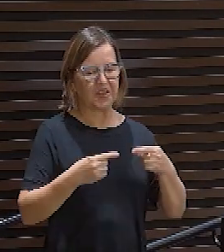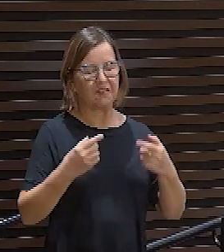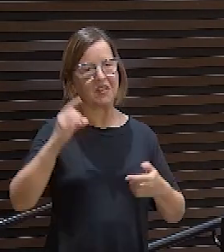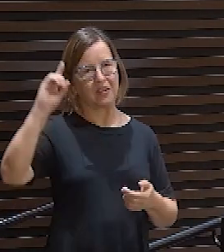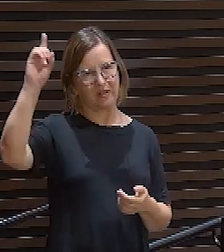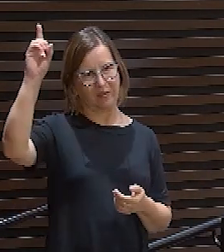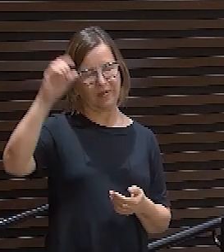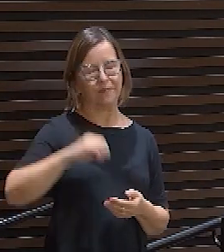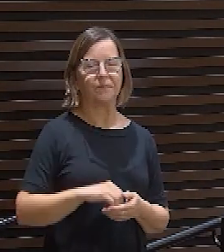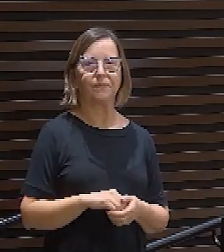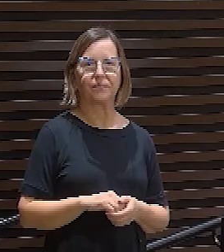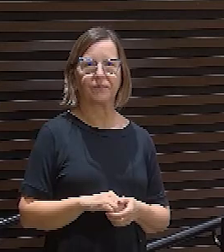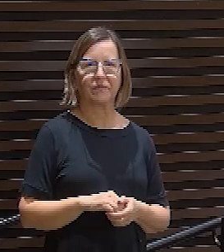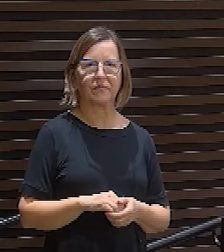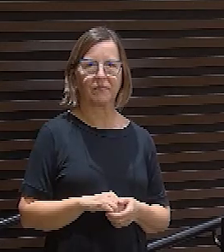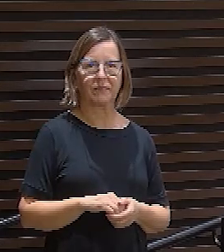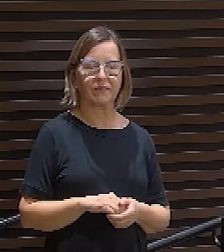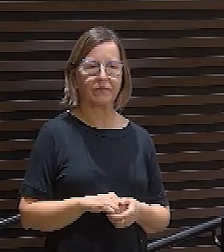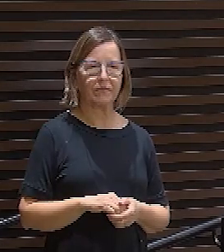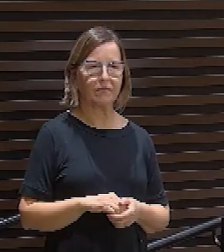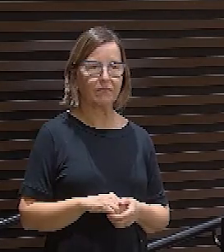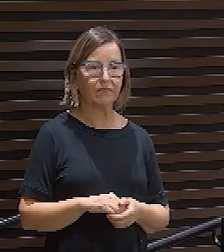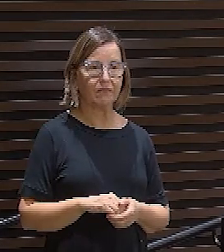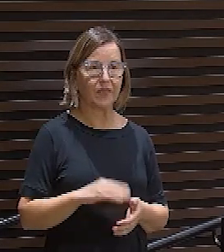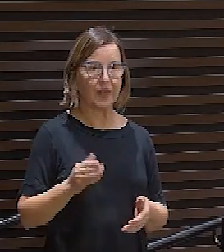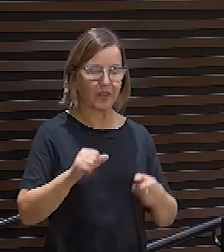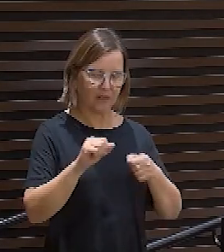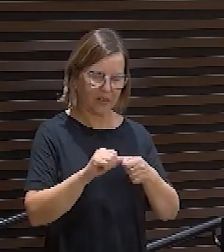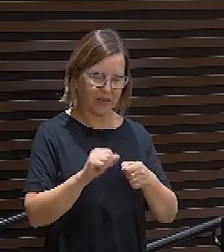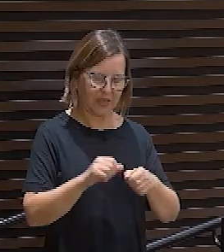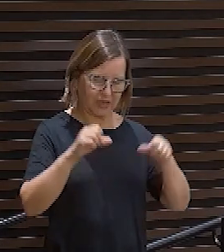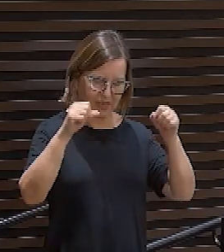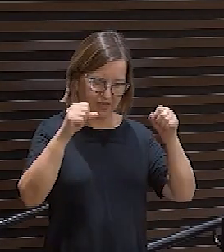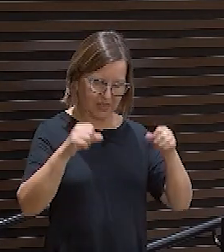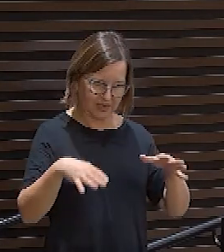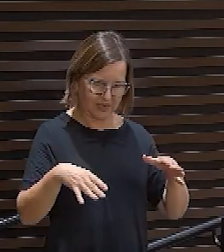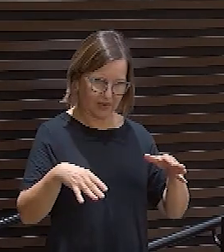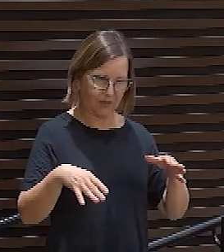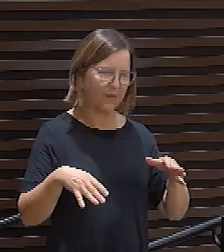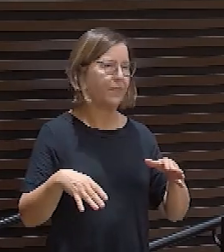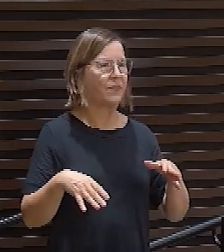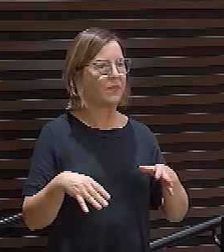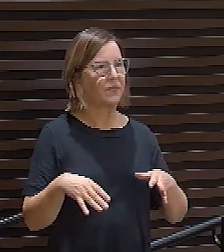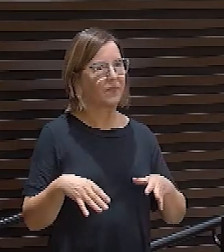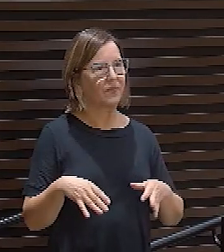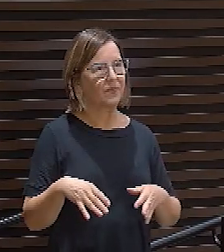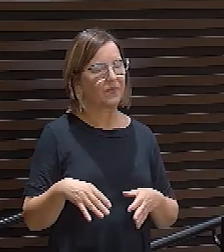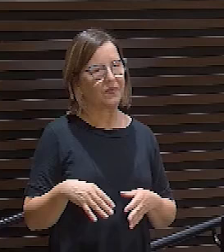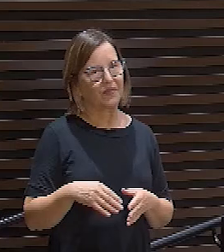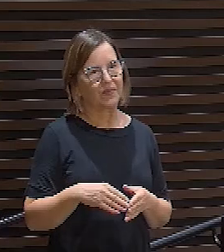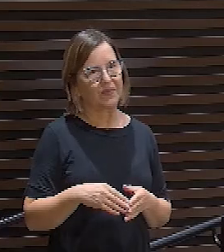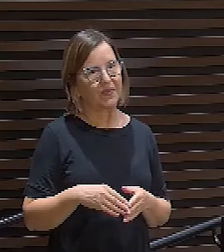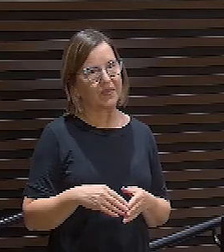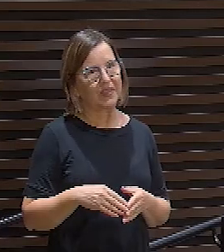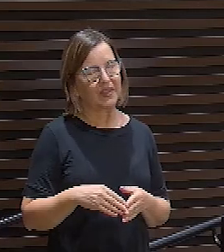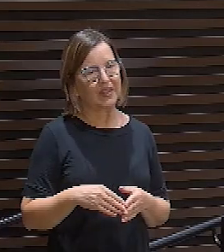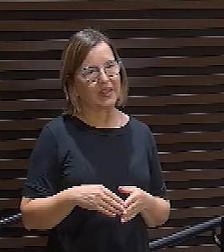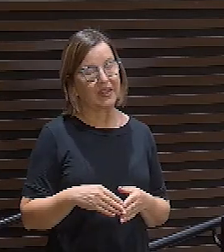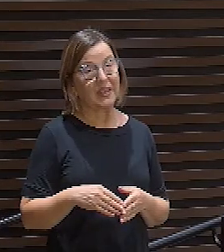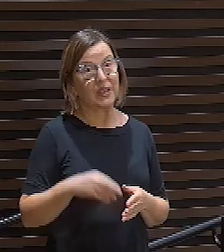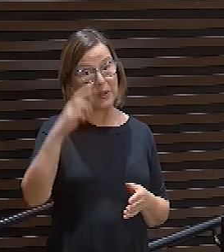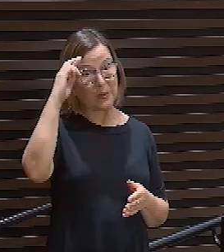E sendo assim, a criação que é dele, de quem ele é Senhor, a criação que aponta para ele, a criação que ele